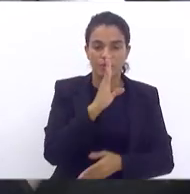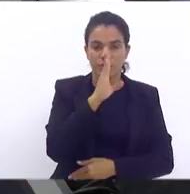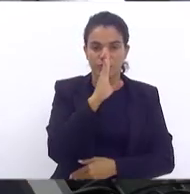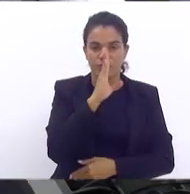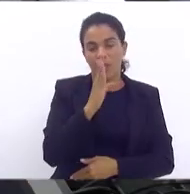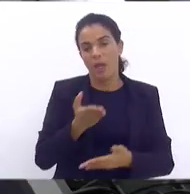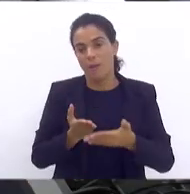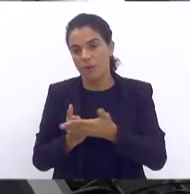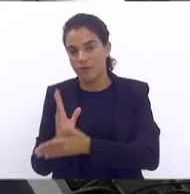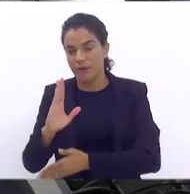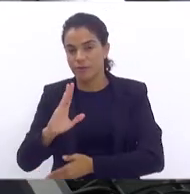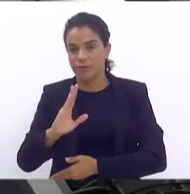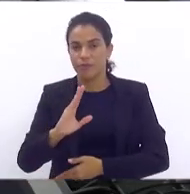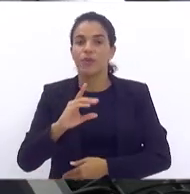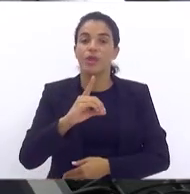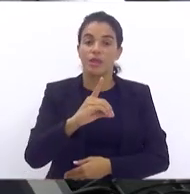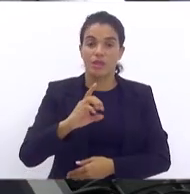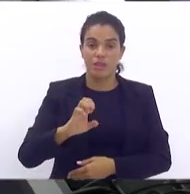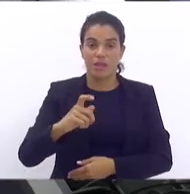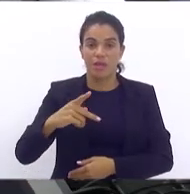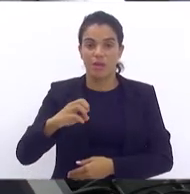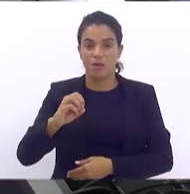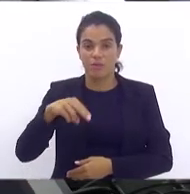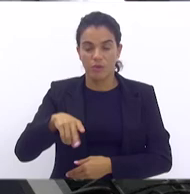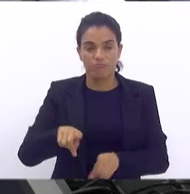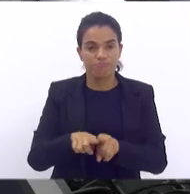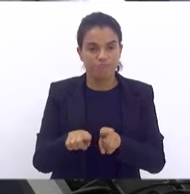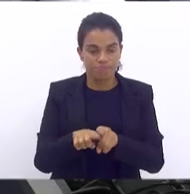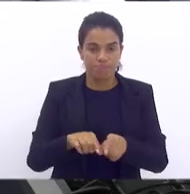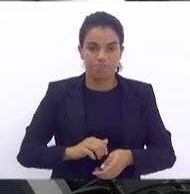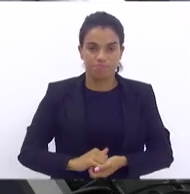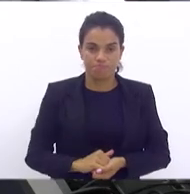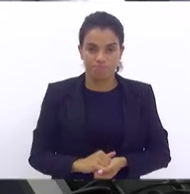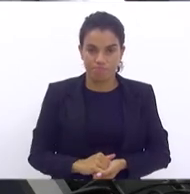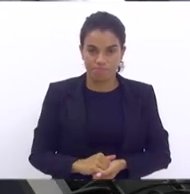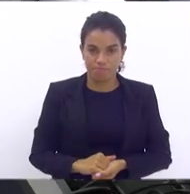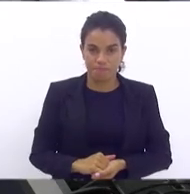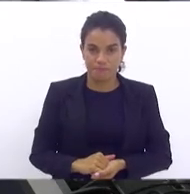da Polícia. NEPOM também. Todos os pedidos dos deputados pleiteados aqui.